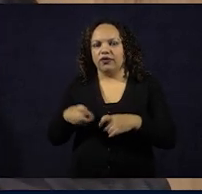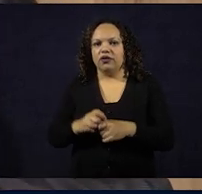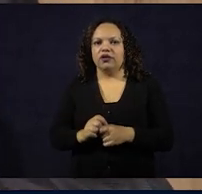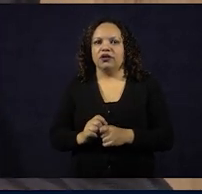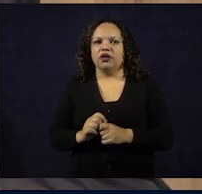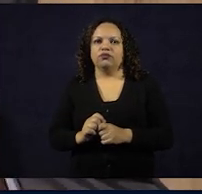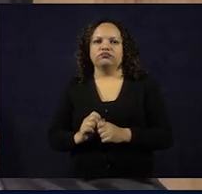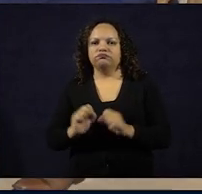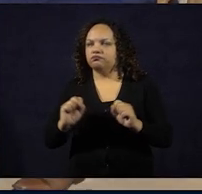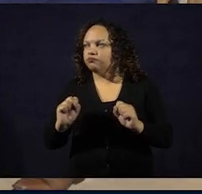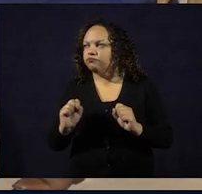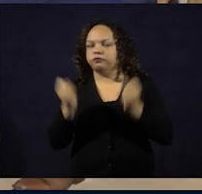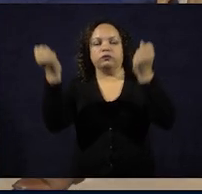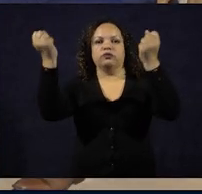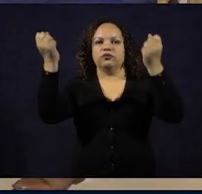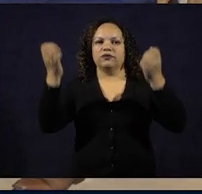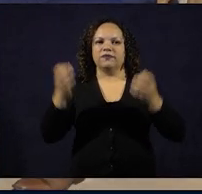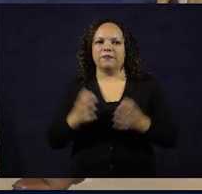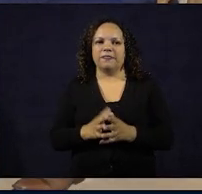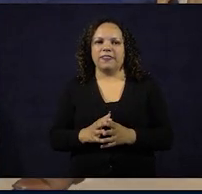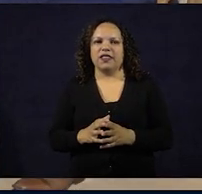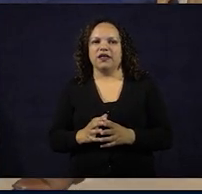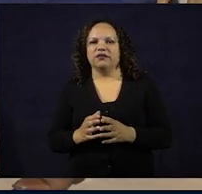setor que é um sucesso na economia então